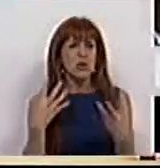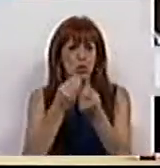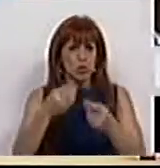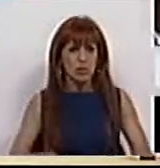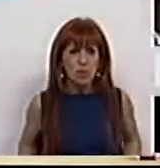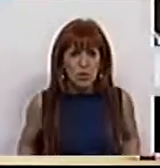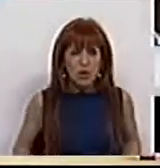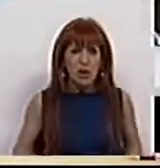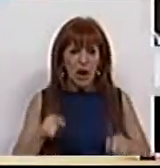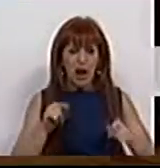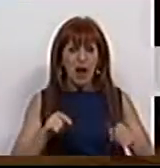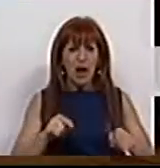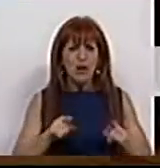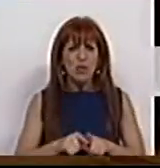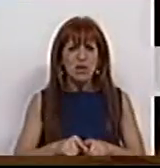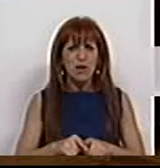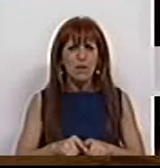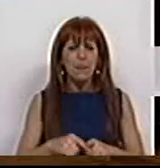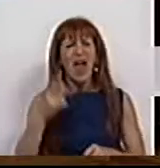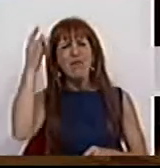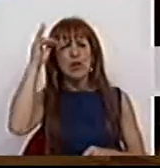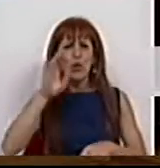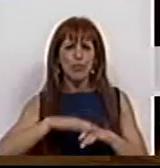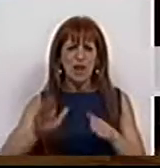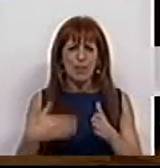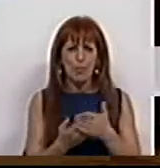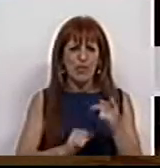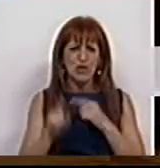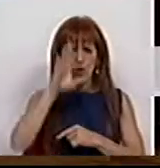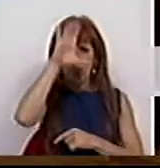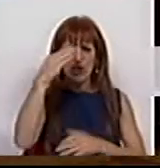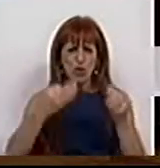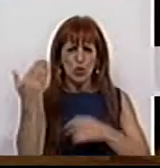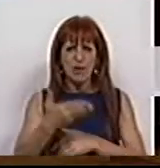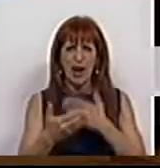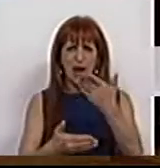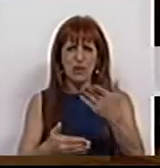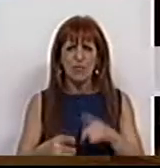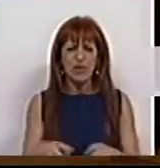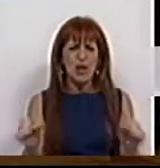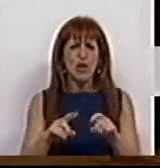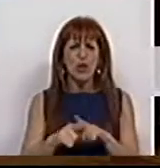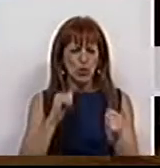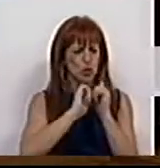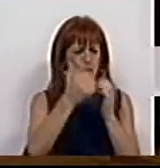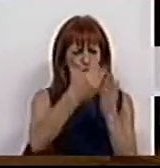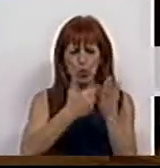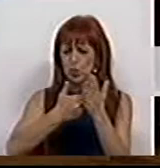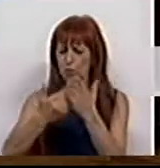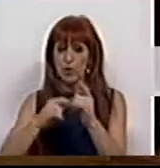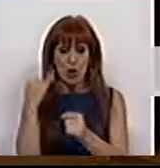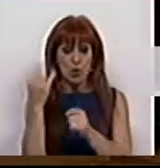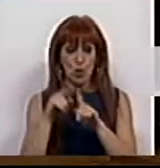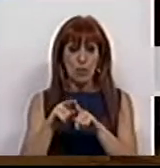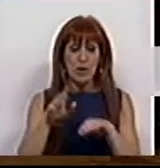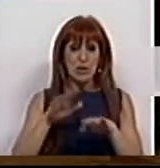o CDS. É esta a sua aventura com esta proposta, Sra. Ministra da Justiça? Nenhum dos documentos, dos